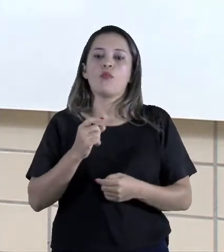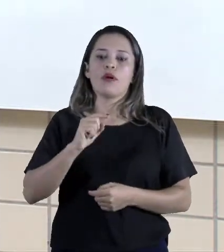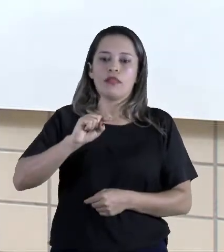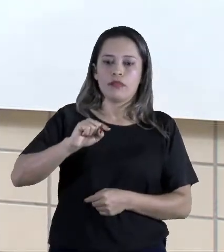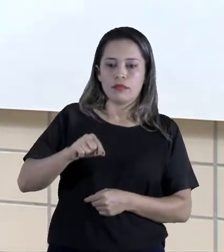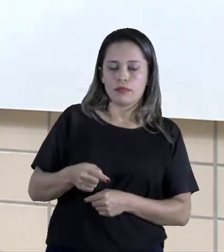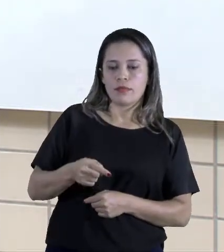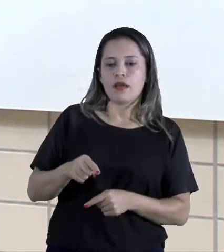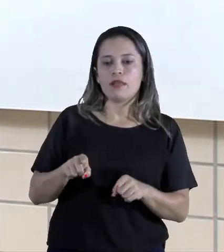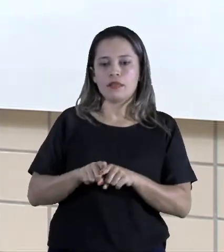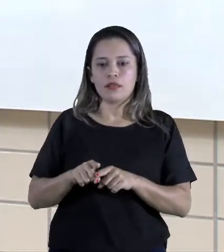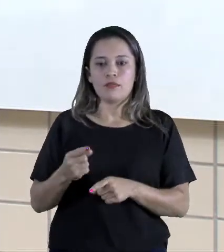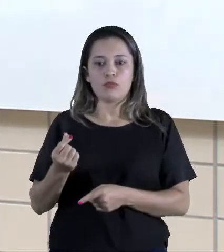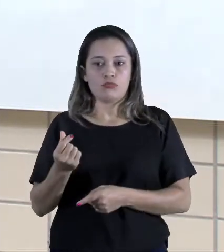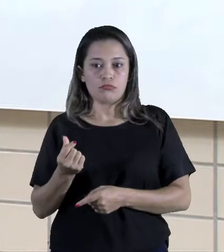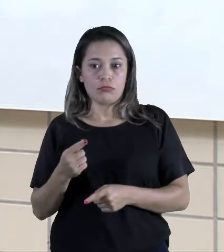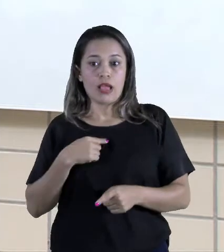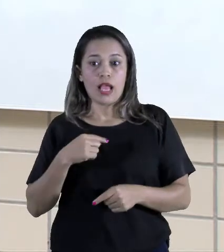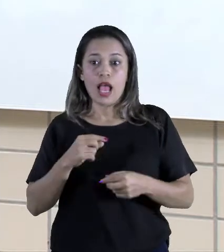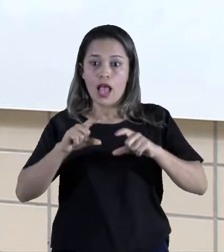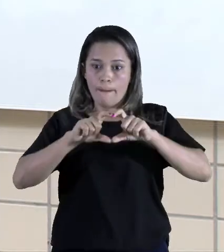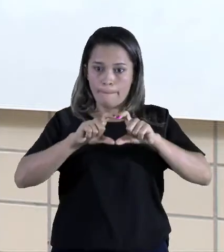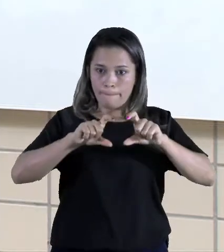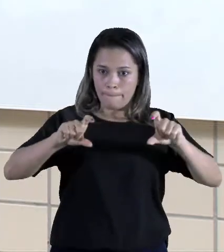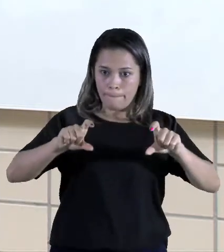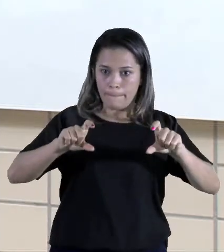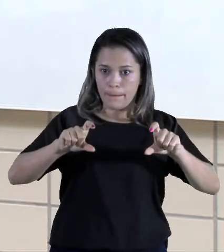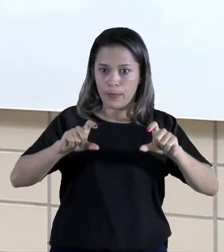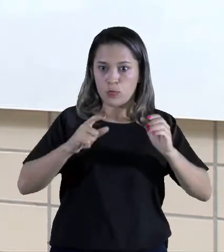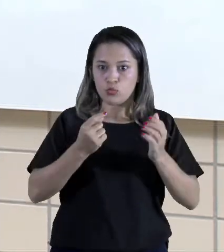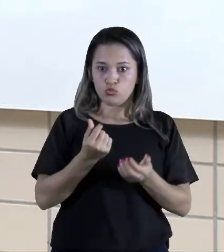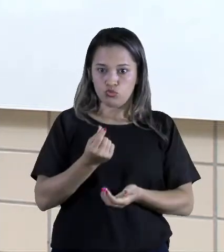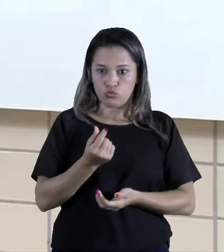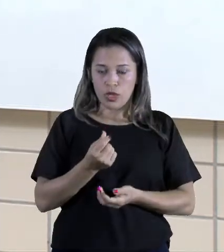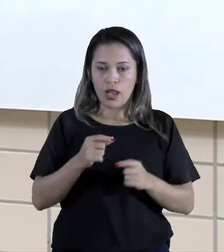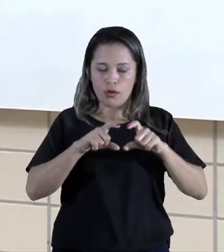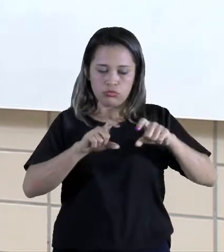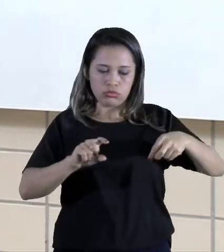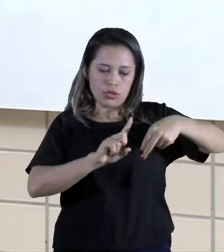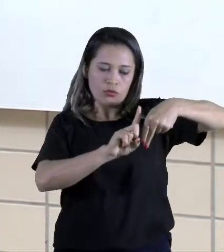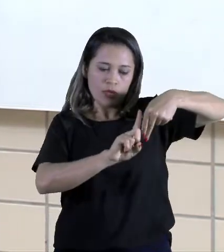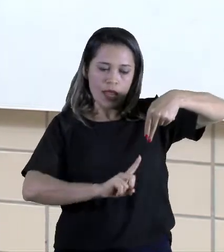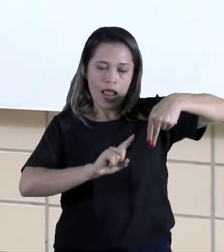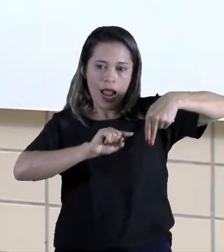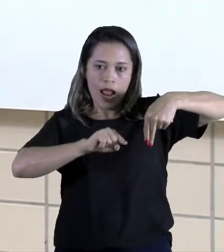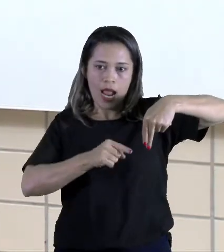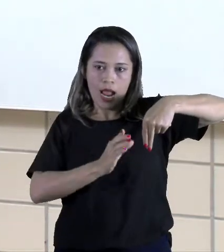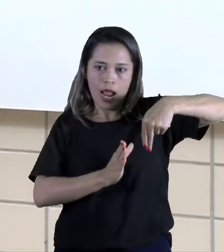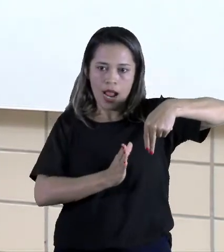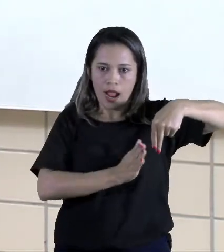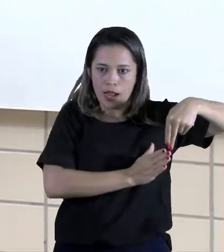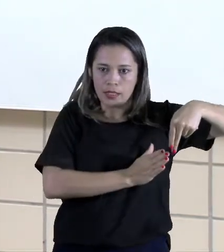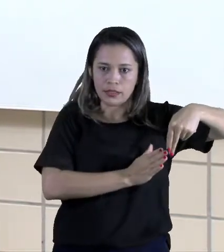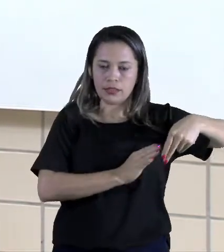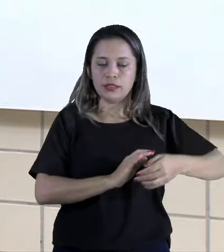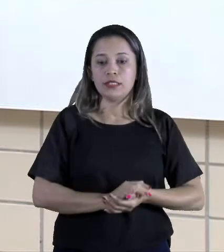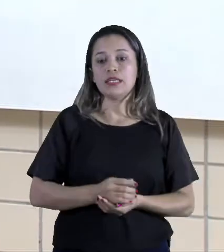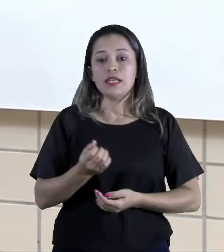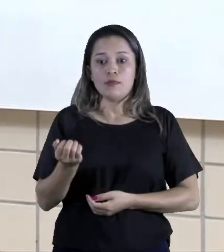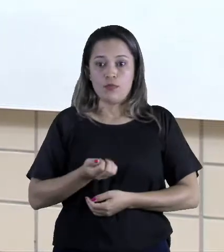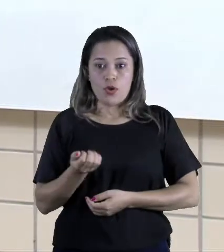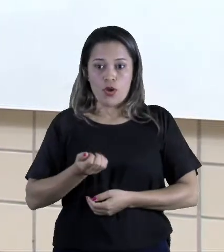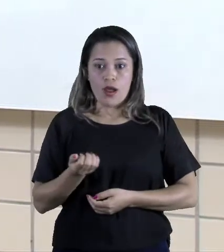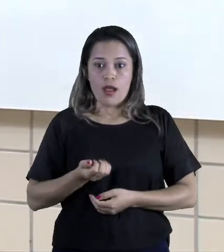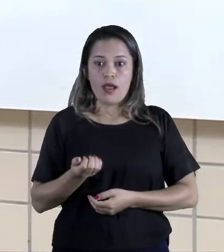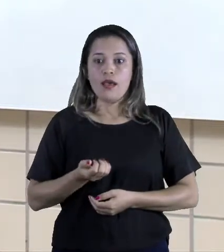as notas de papel é a parte inteira, é o que vem antes da vírgula. E as moedas é